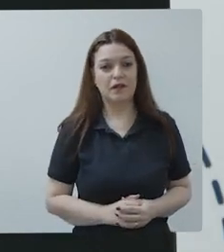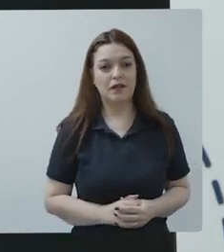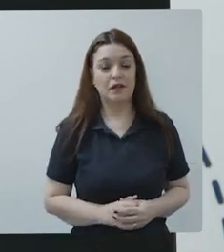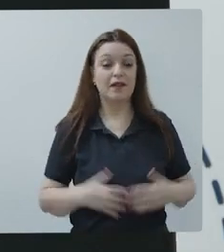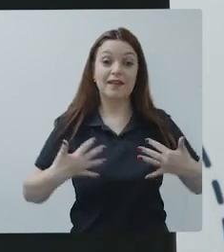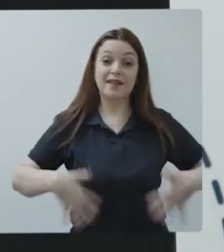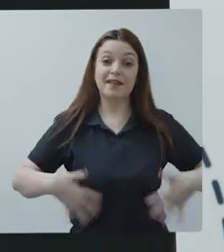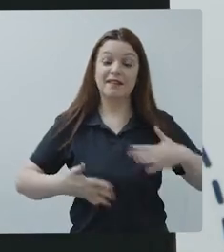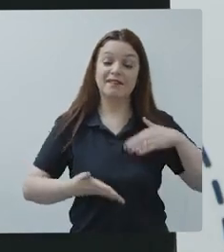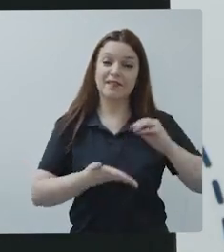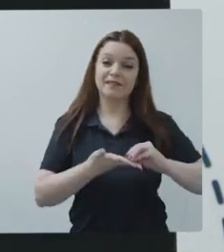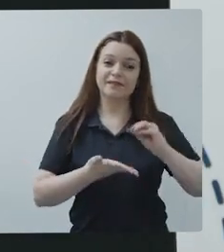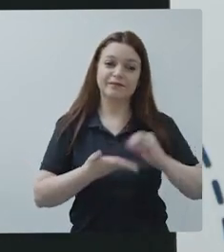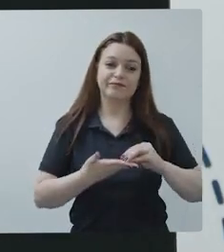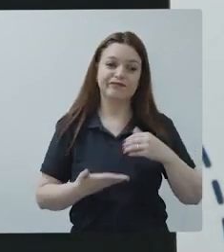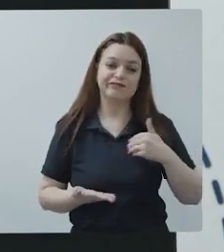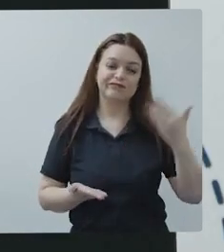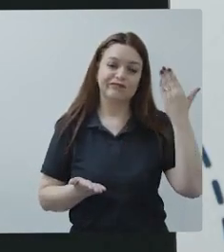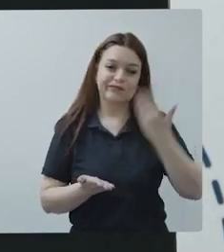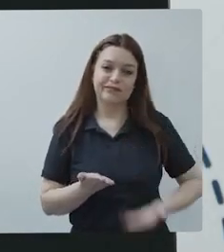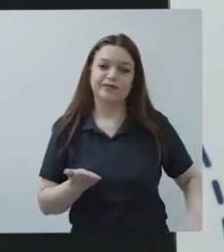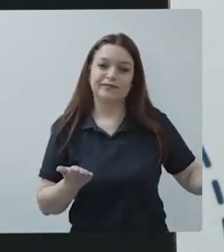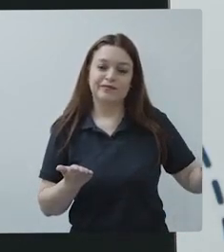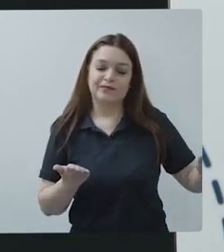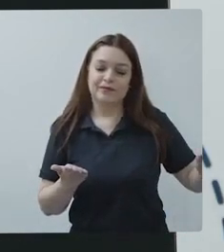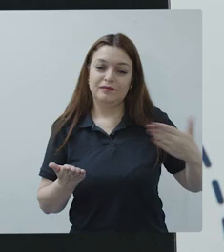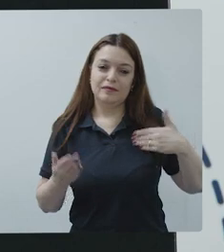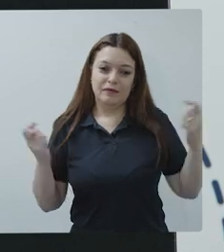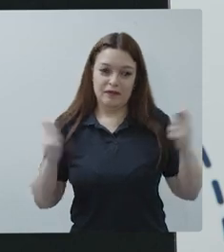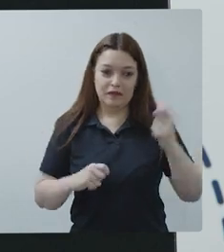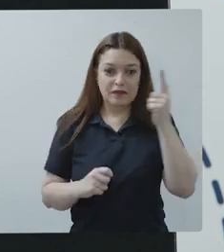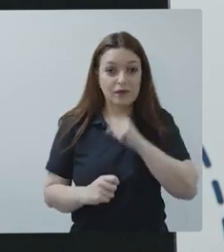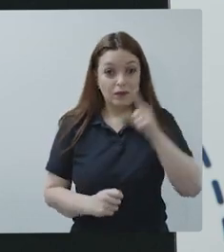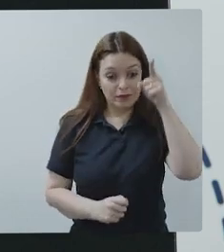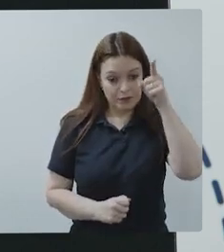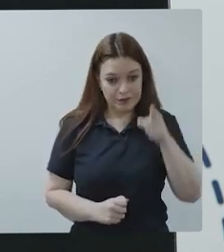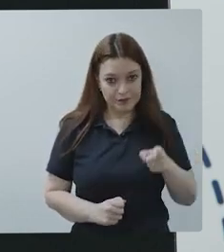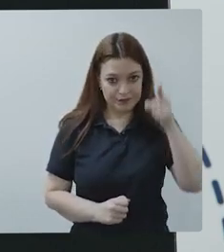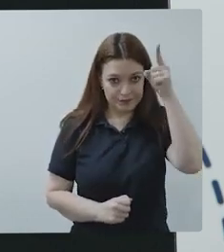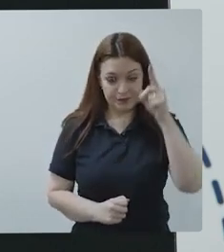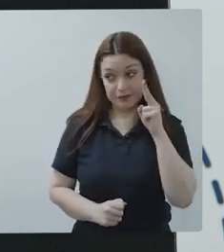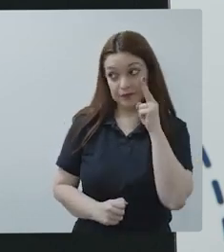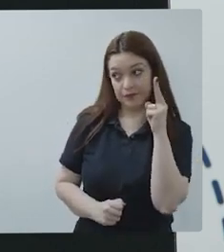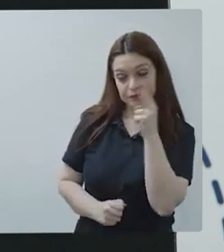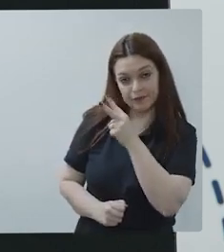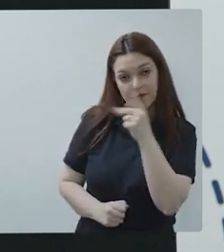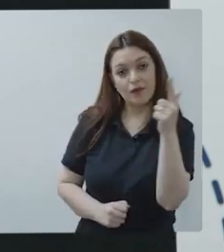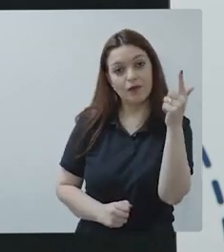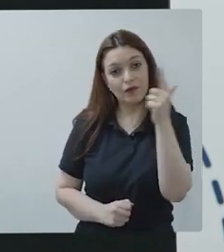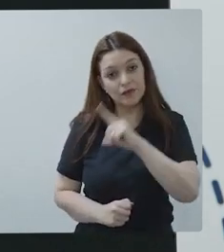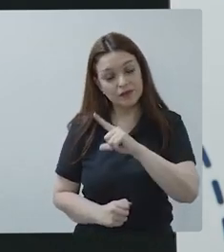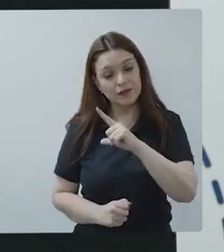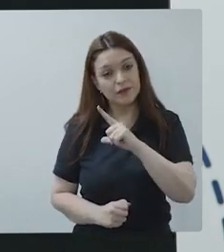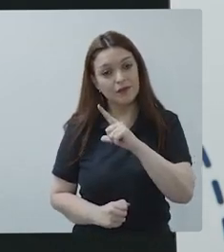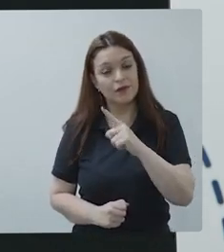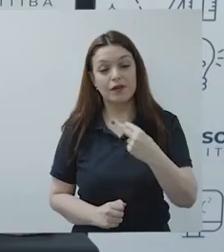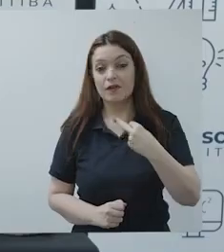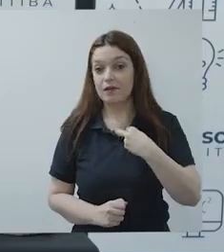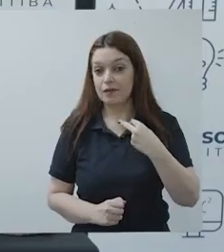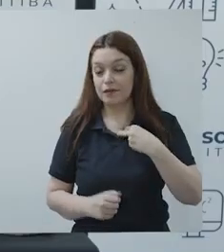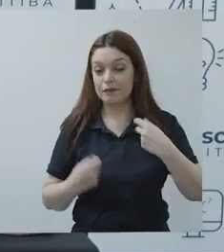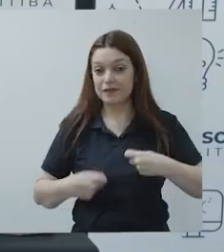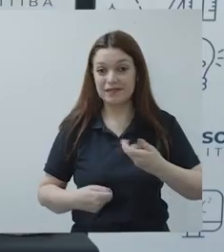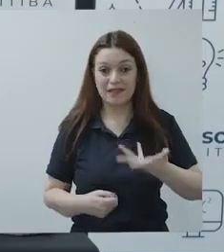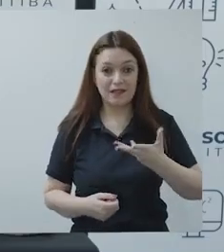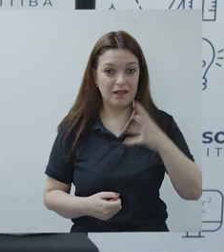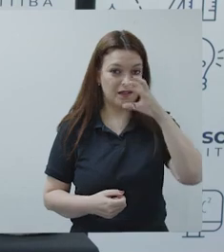Olha lá. Ah, me distraí. Ah, então eu fiz aqui na vertical. Então, viu como não pode fazer rápido?